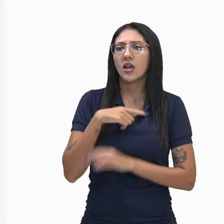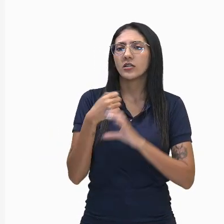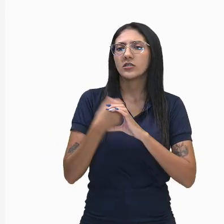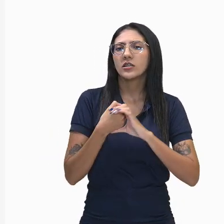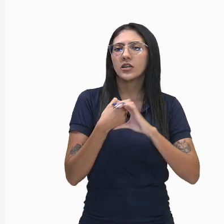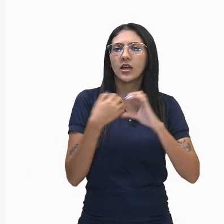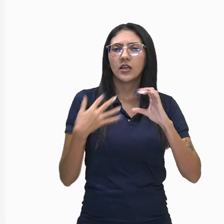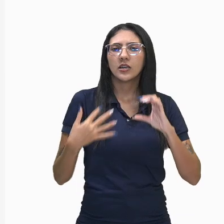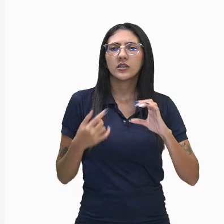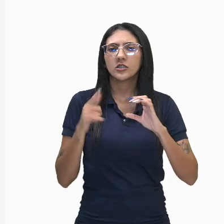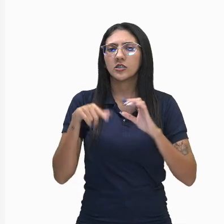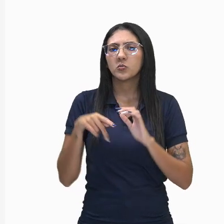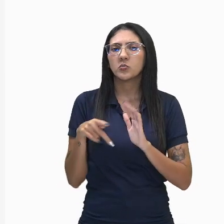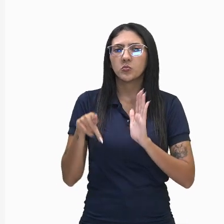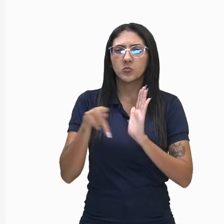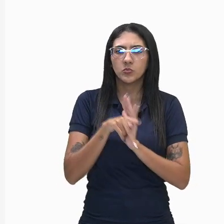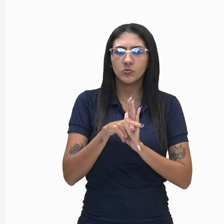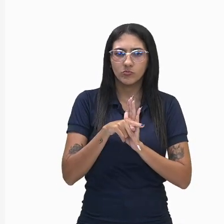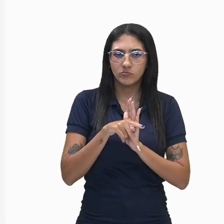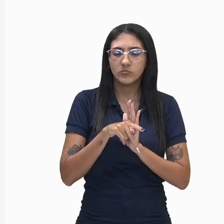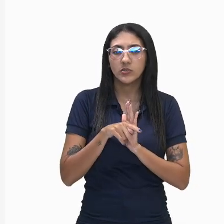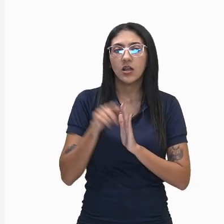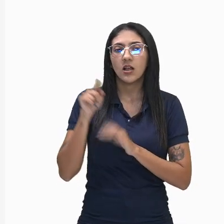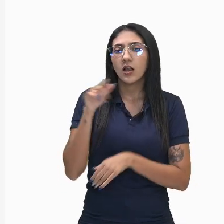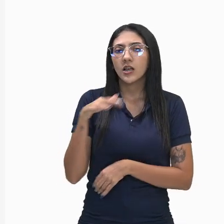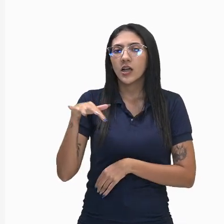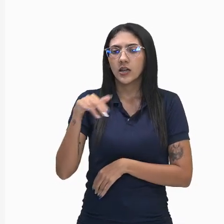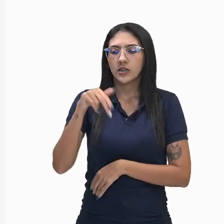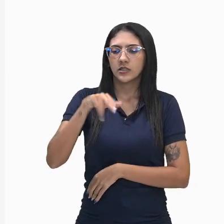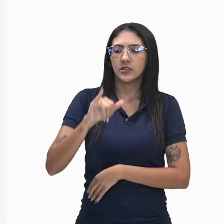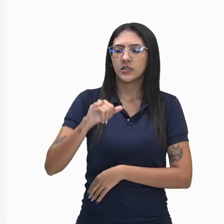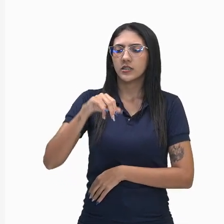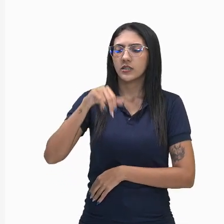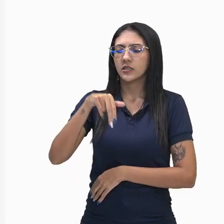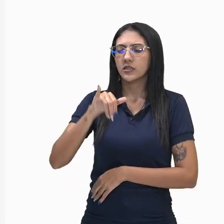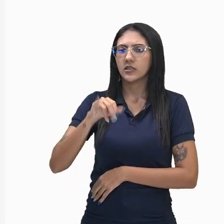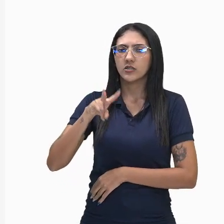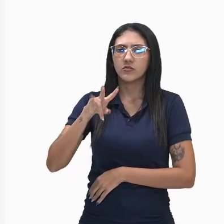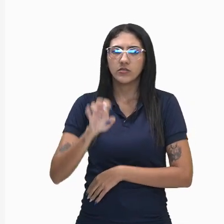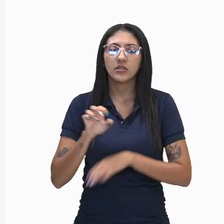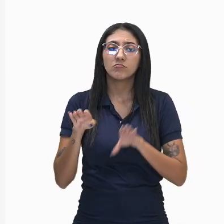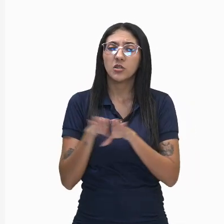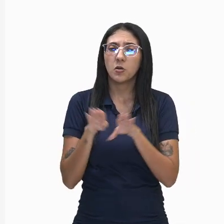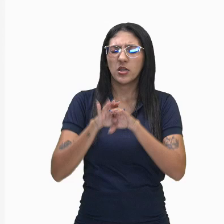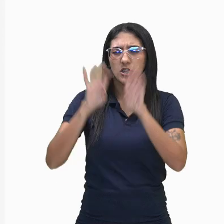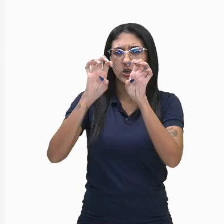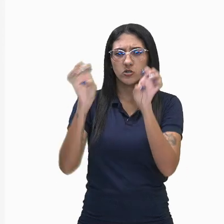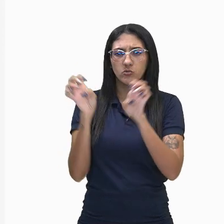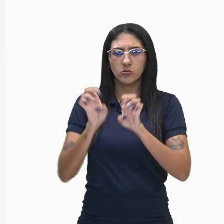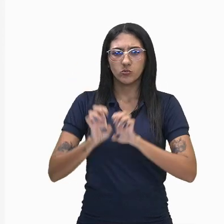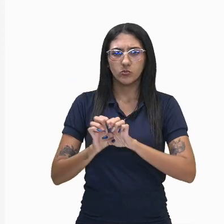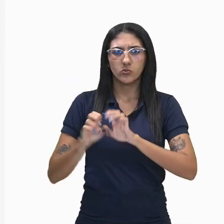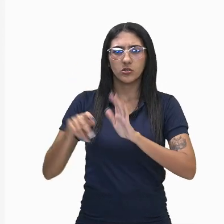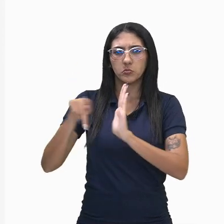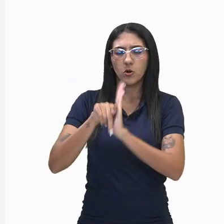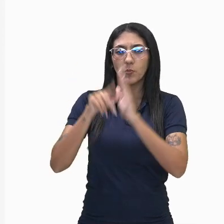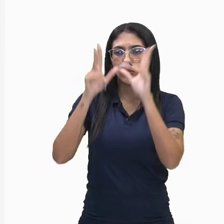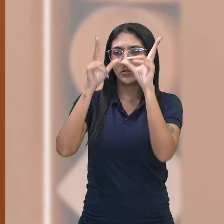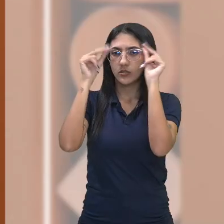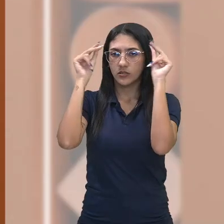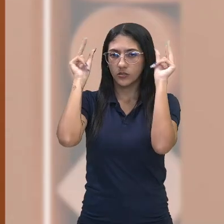de Nínive e esculturas gregas. Então você percebe justamente